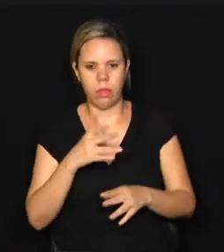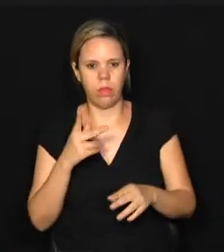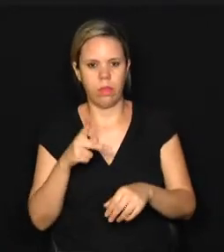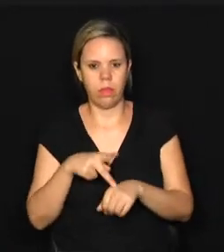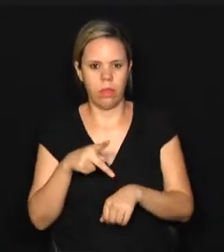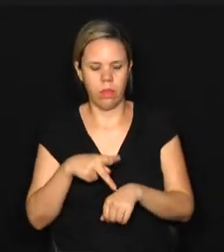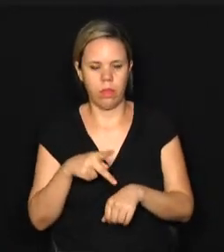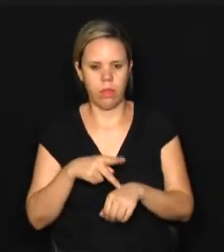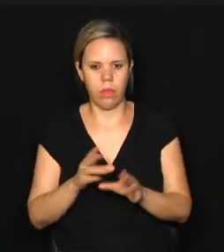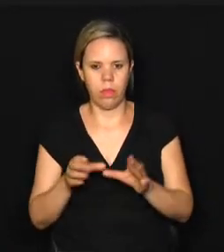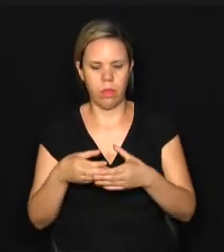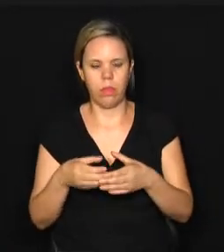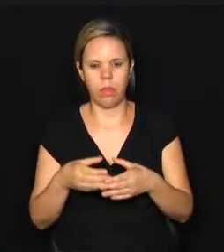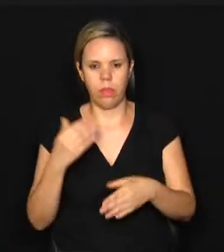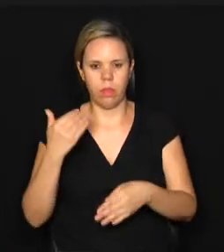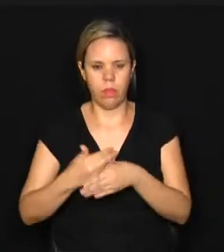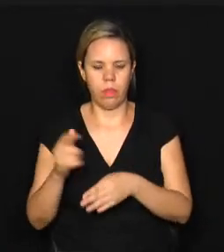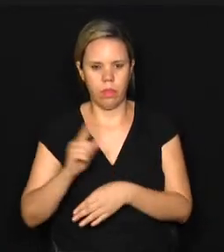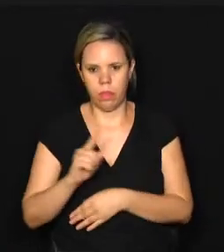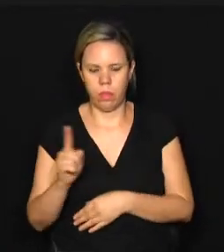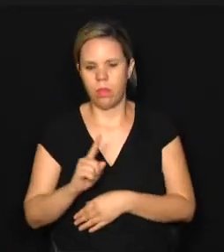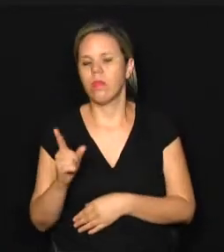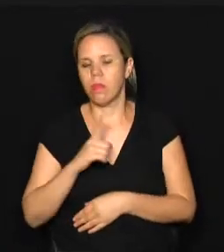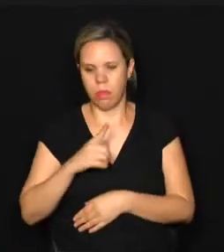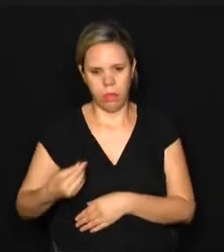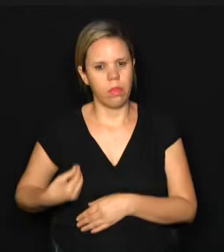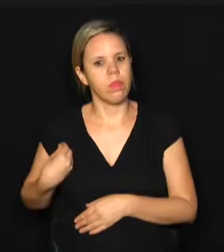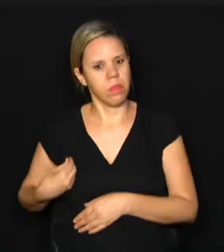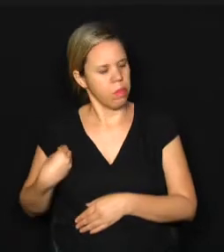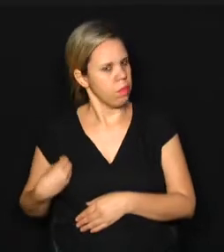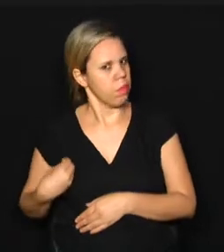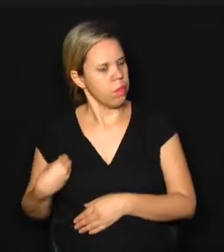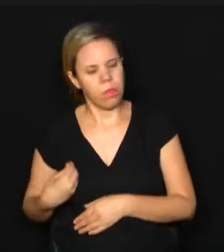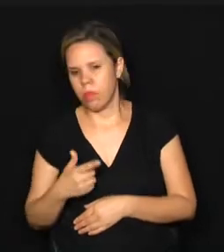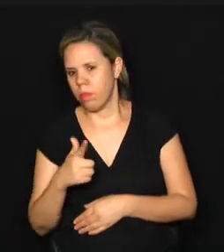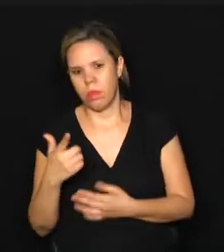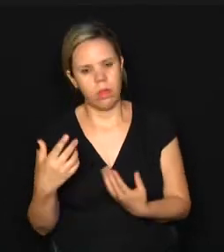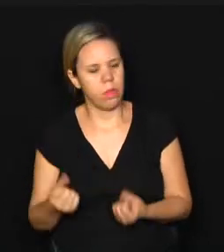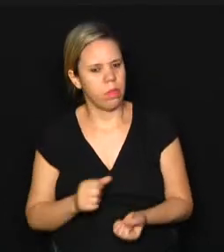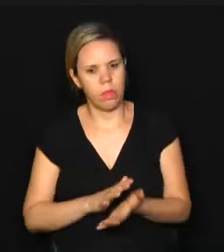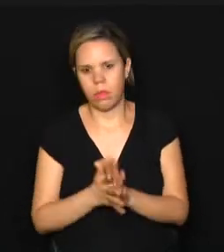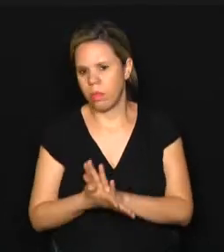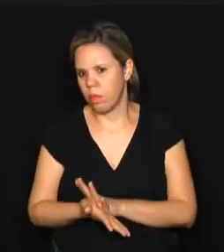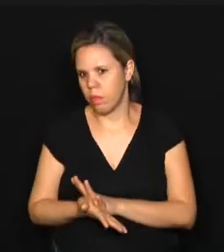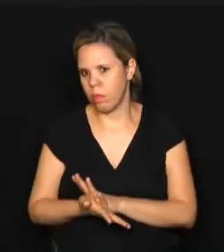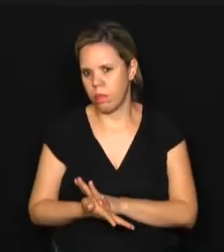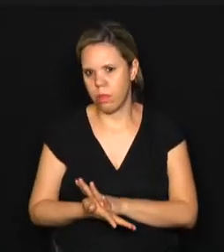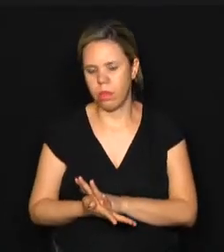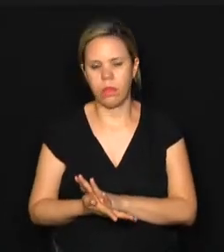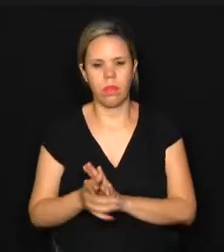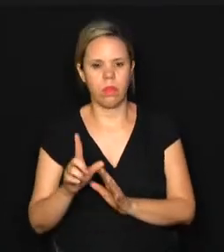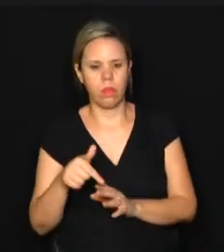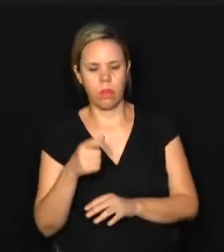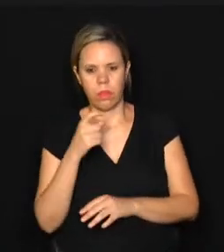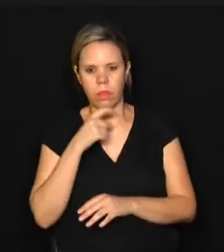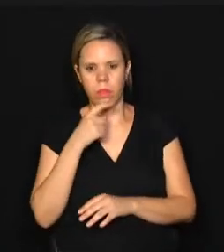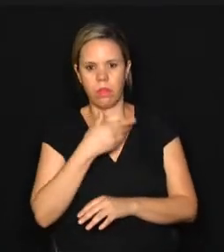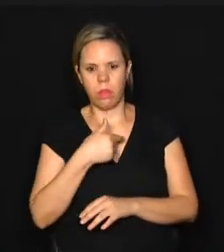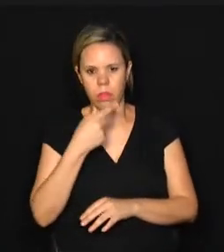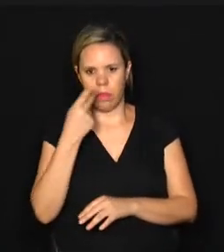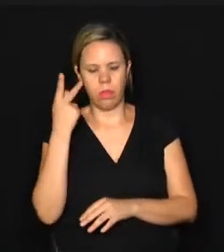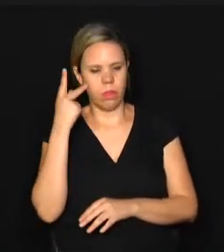Comissão Popular Barragem não resiste e não vai ser destruída por esse rio de mentiras que o governo de São Paulo tem jogado sobre a